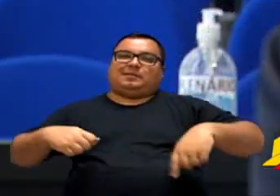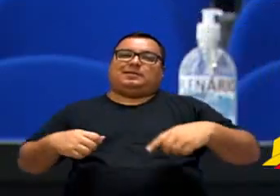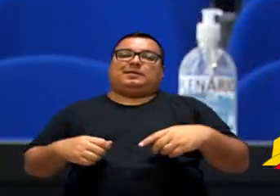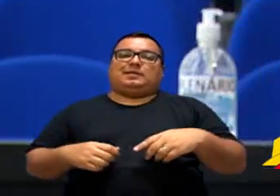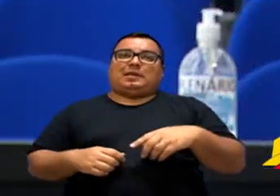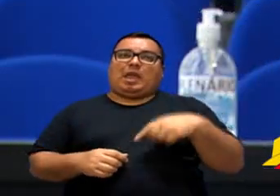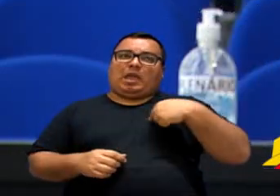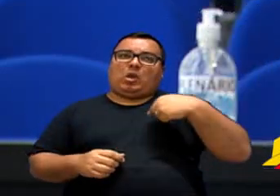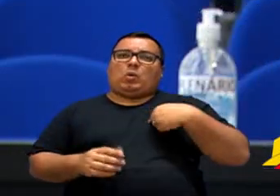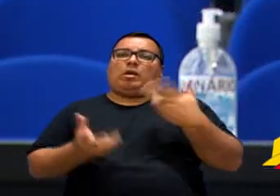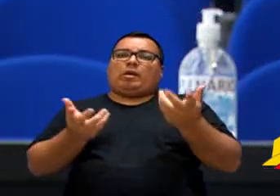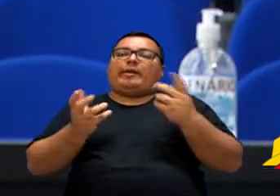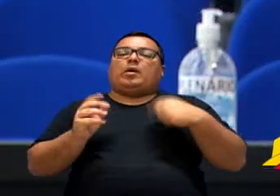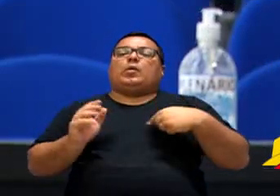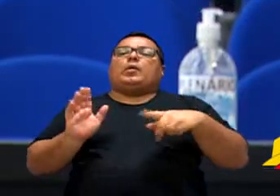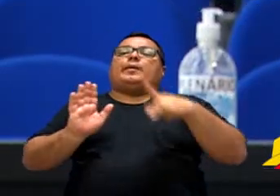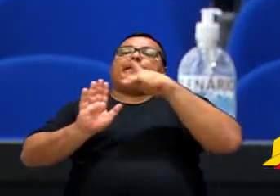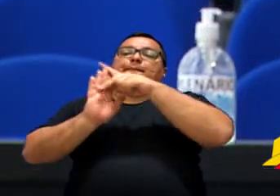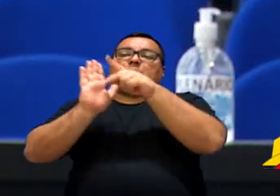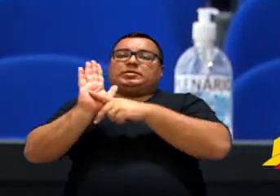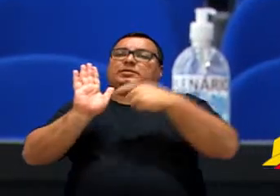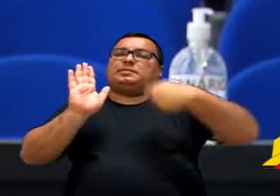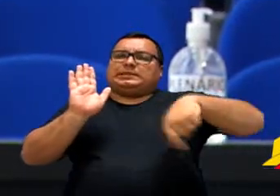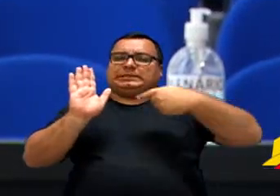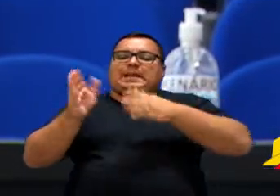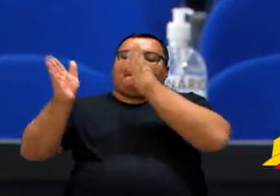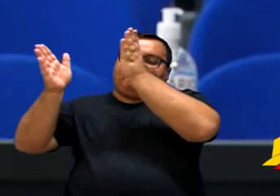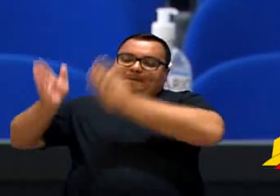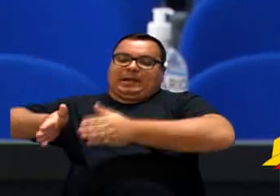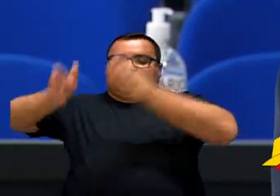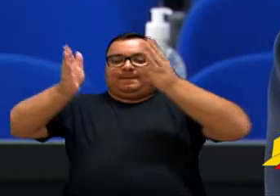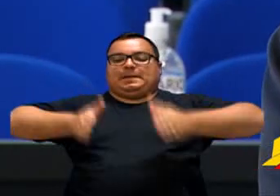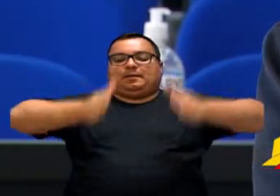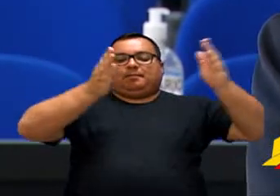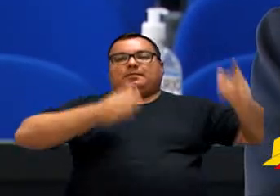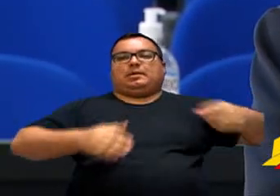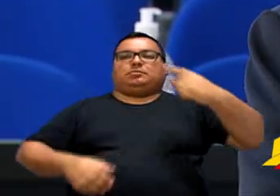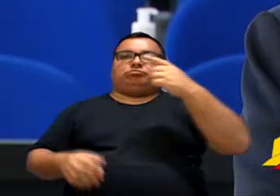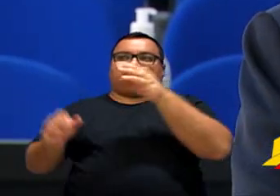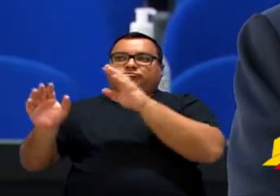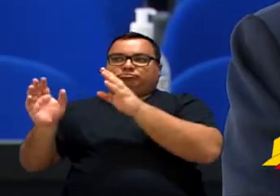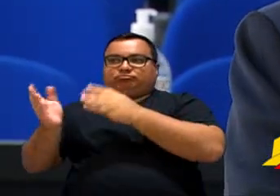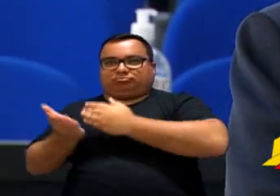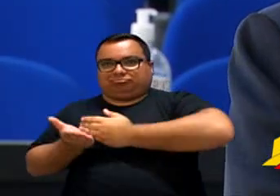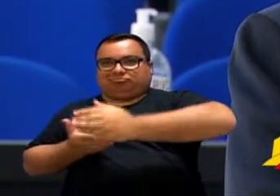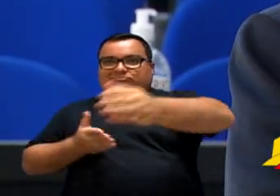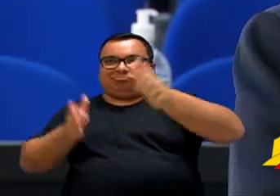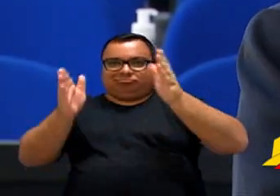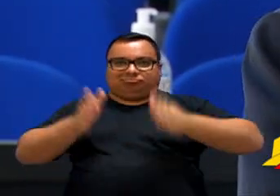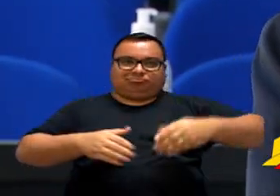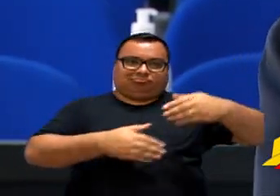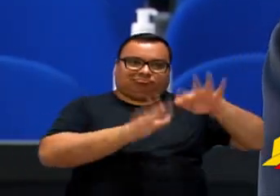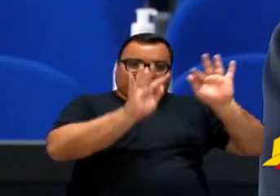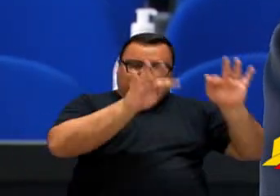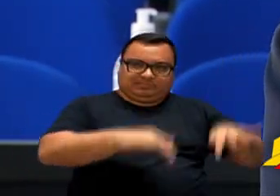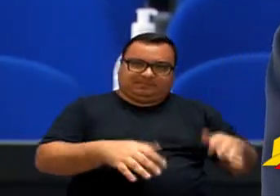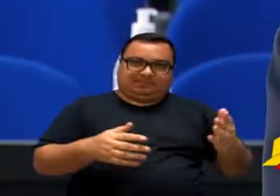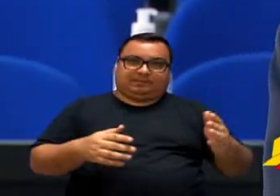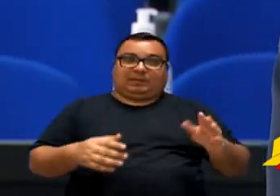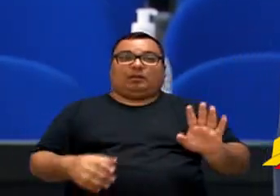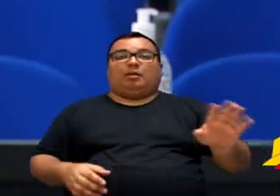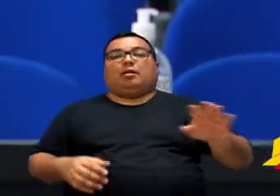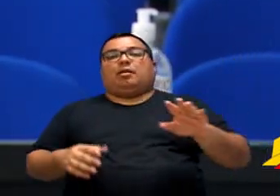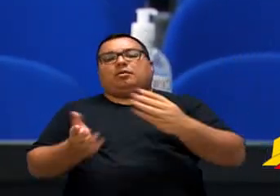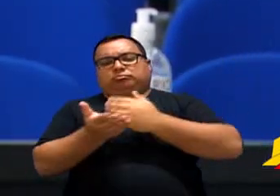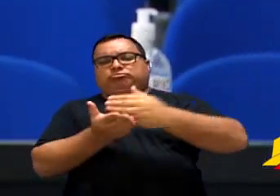tenha Olha, a feira... Eu concordo com a área ser destinada para a feira. Não concordo com que não tenha prazo definido